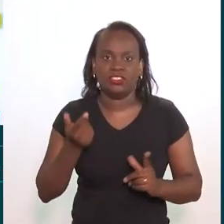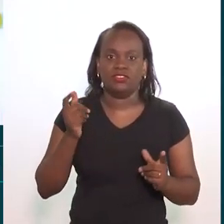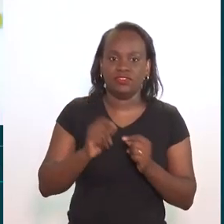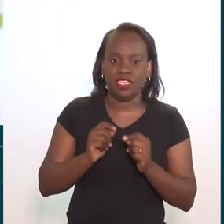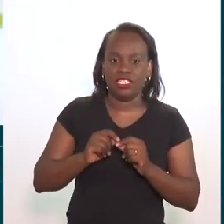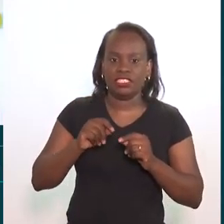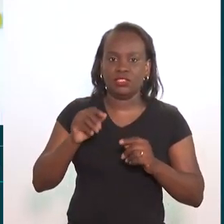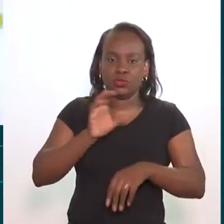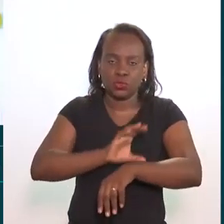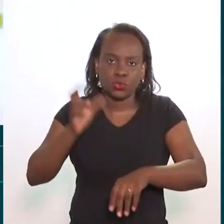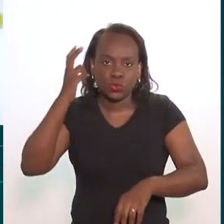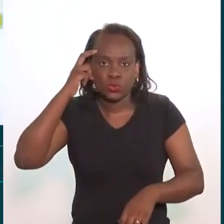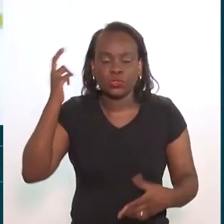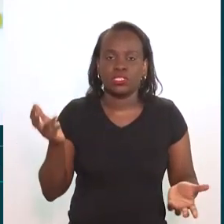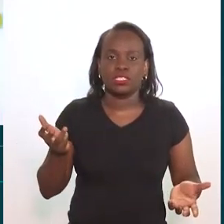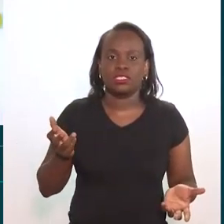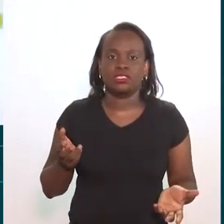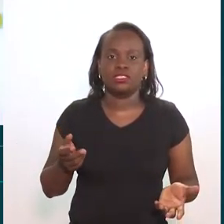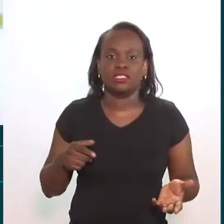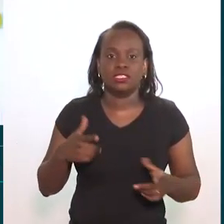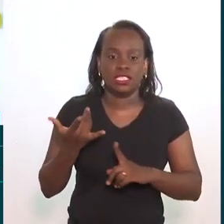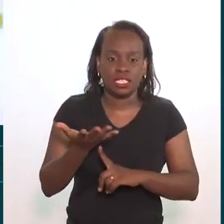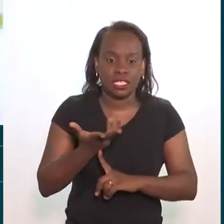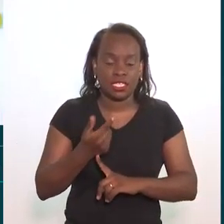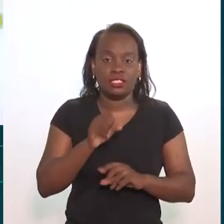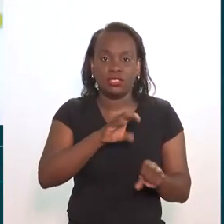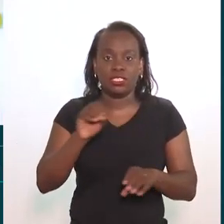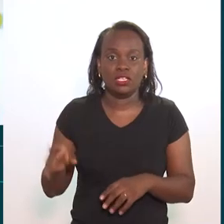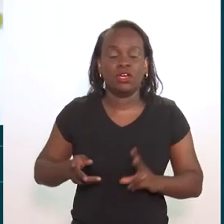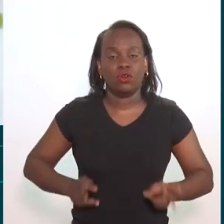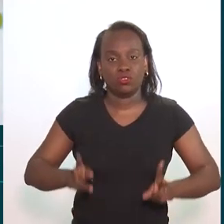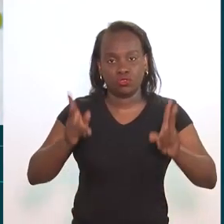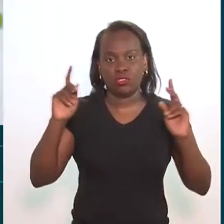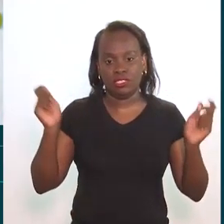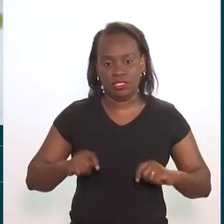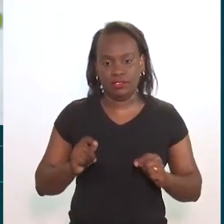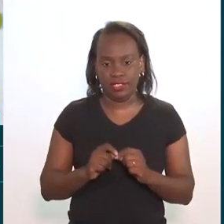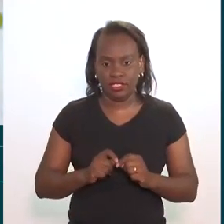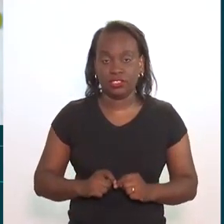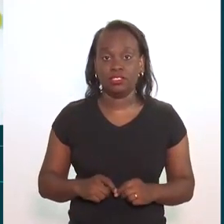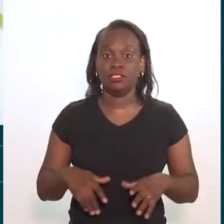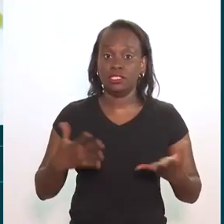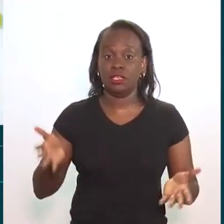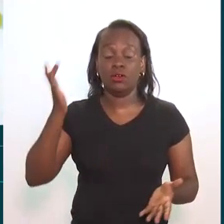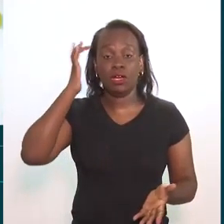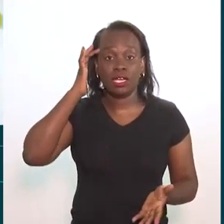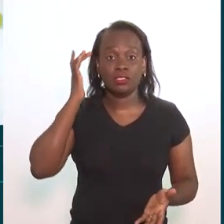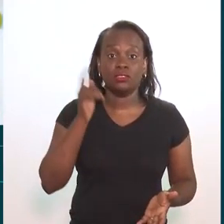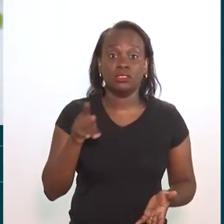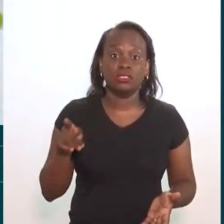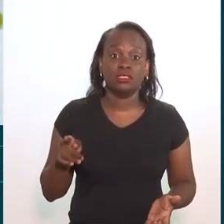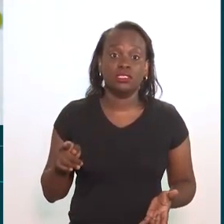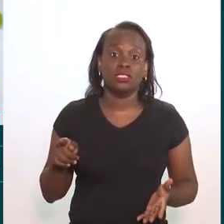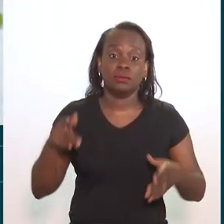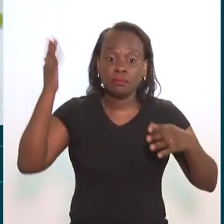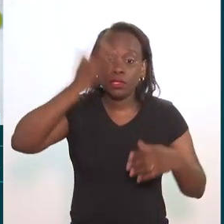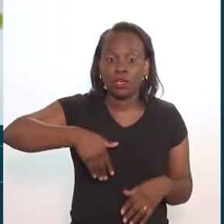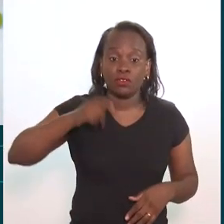de arte, os fazedores de arte e cultura, né, de arte e educação, é continuar fazendo. Eu acho que